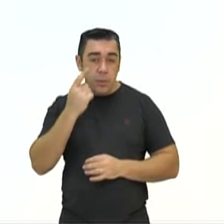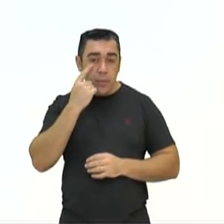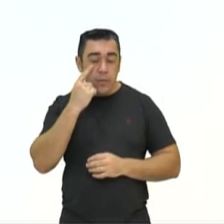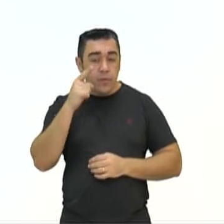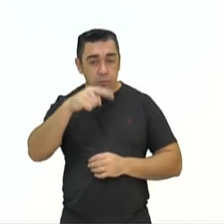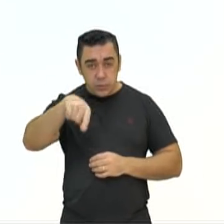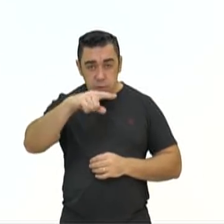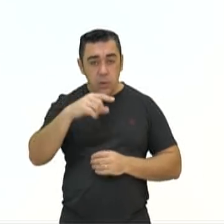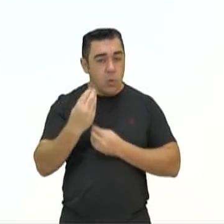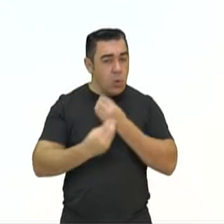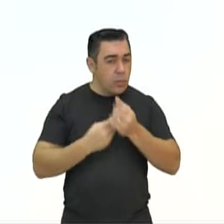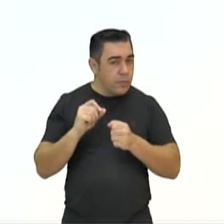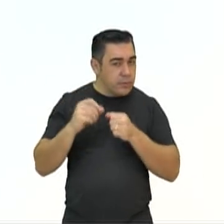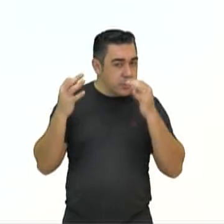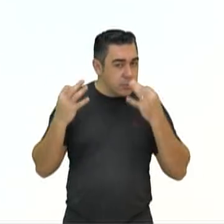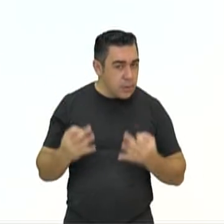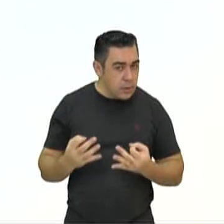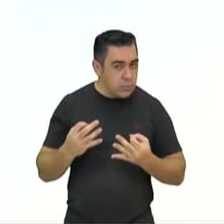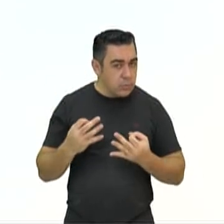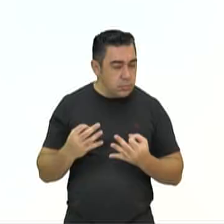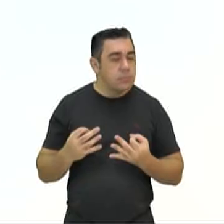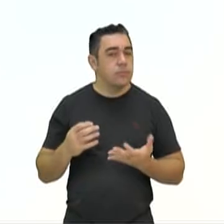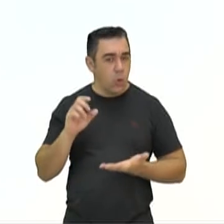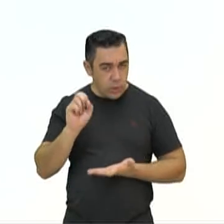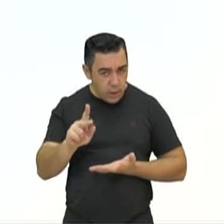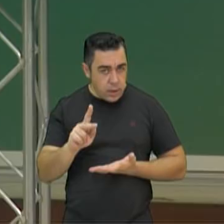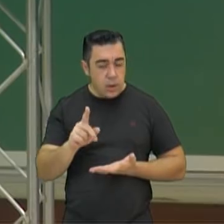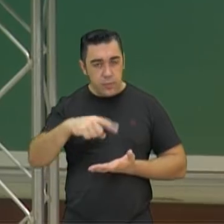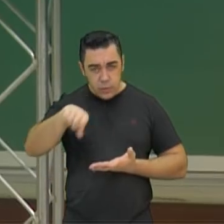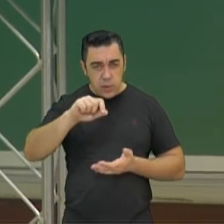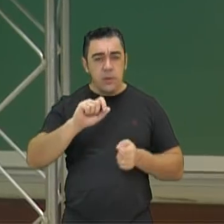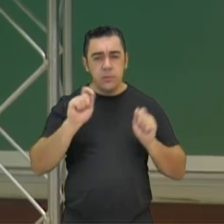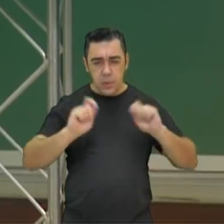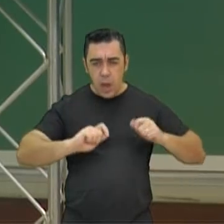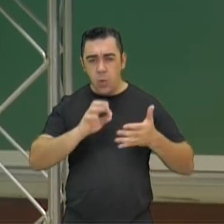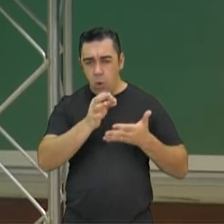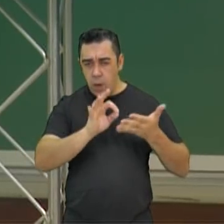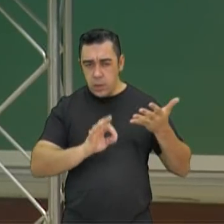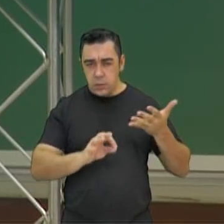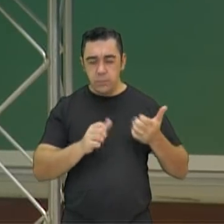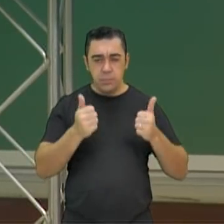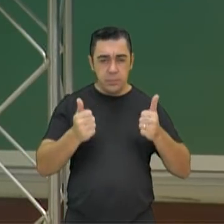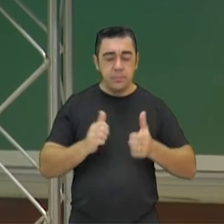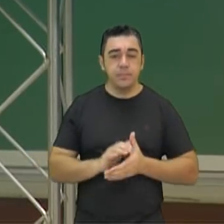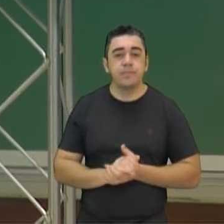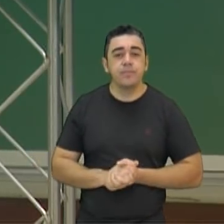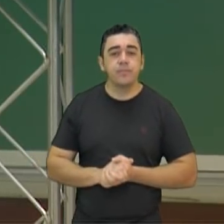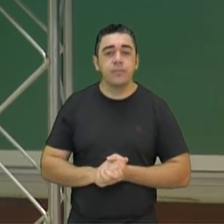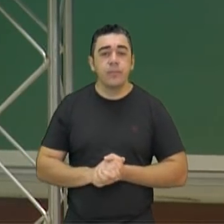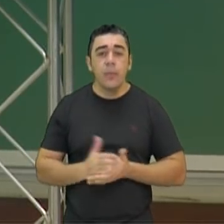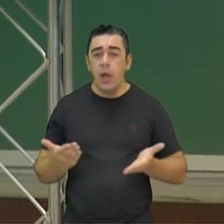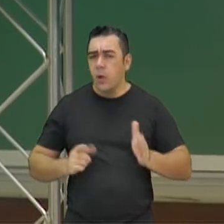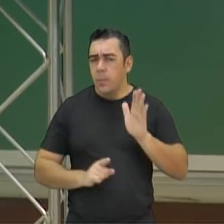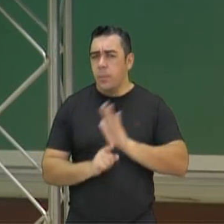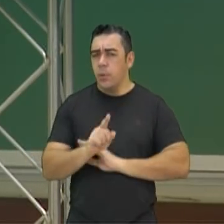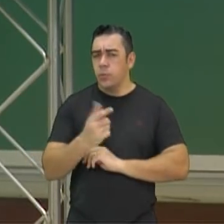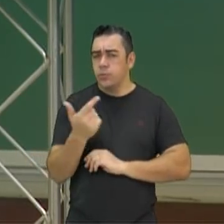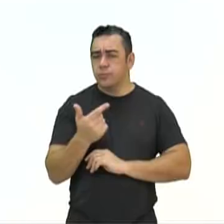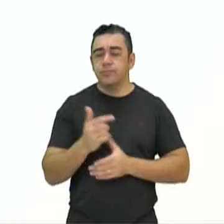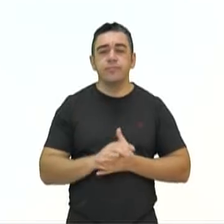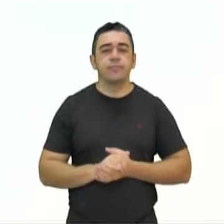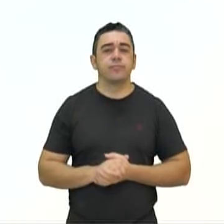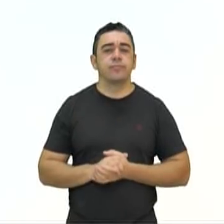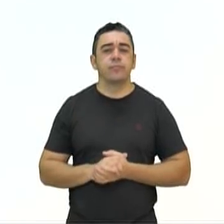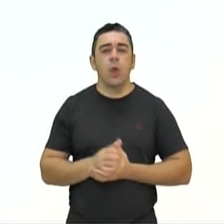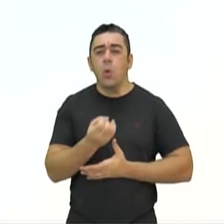que vocês erraram. Então não tem erro, depois vocês podem arrumar se vocês erraram. Se vocês acertaram, muito bem. E o nosso último quiz.